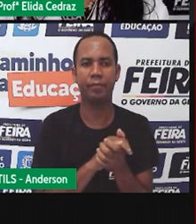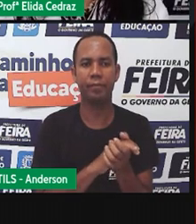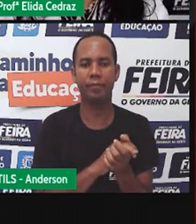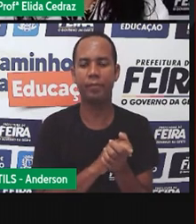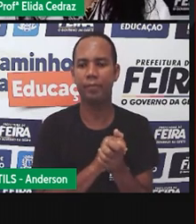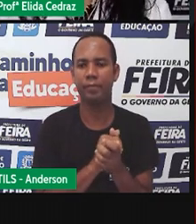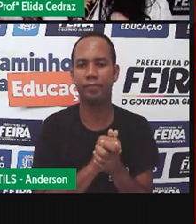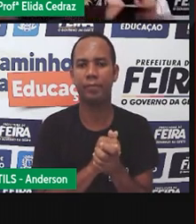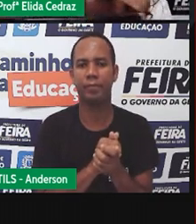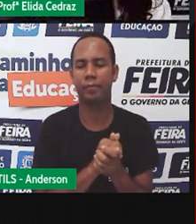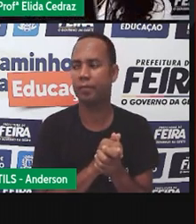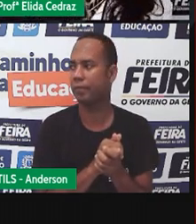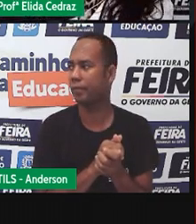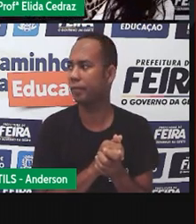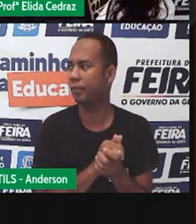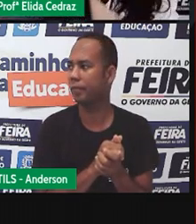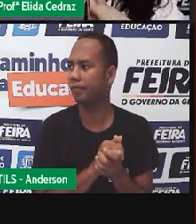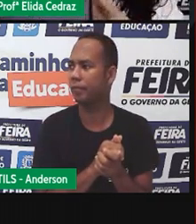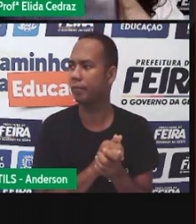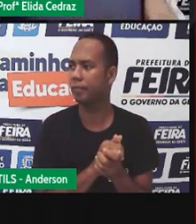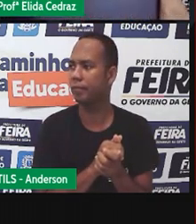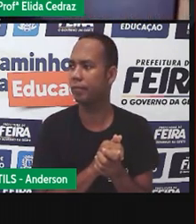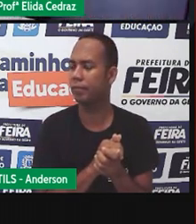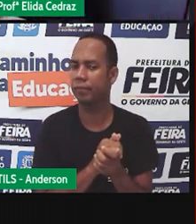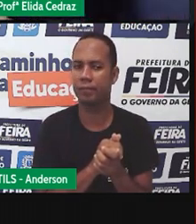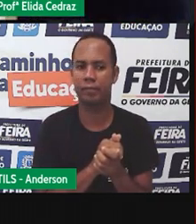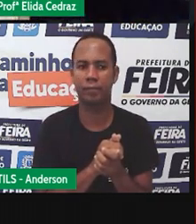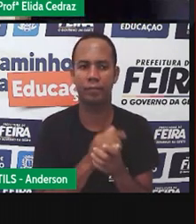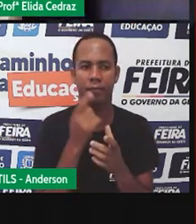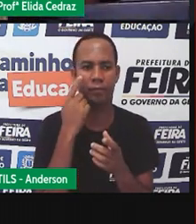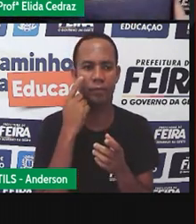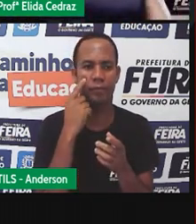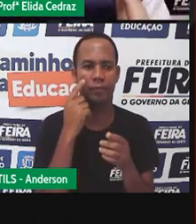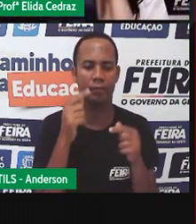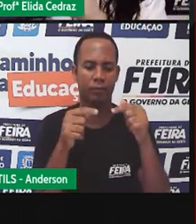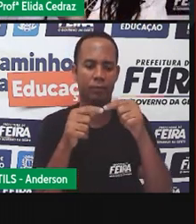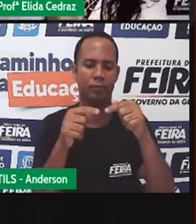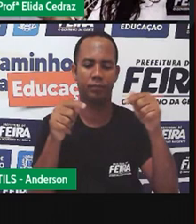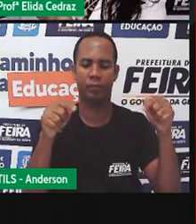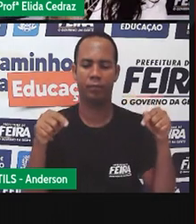Ó, a Pro trouxe essa caixa.